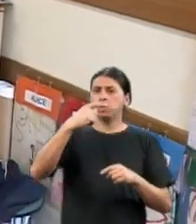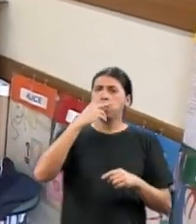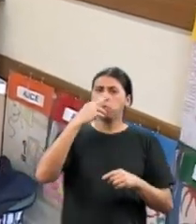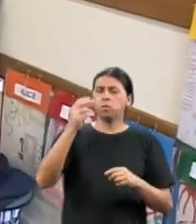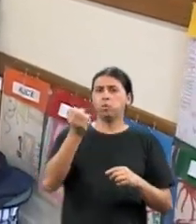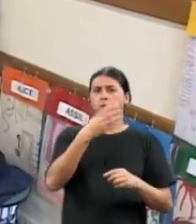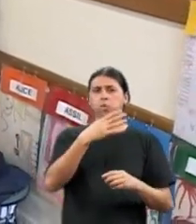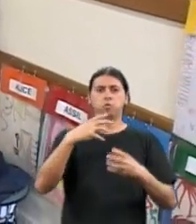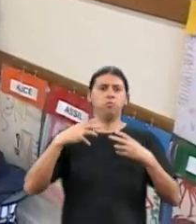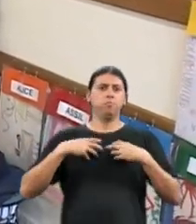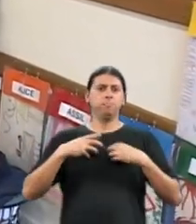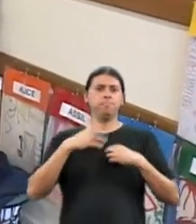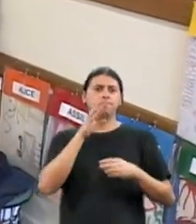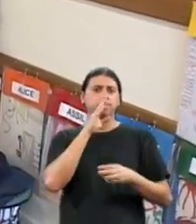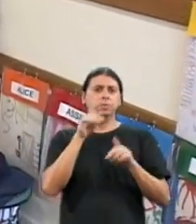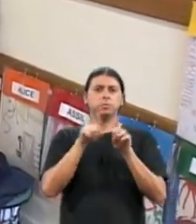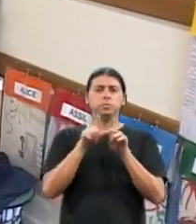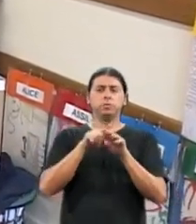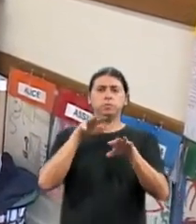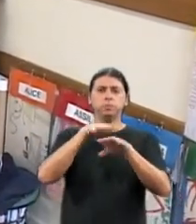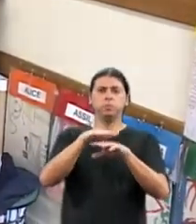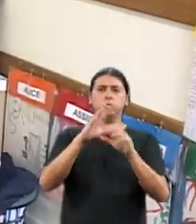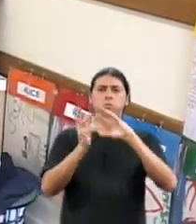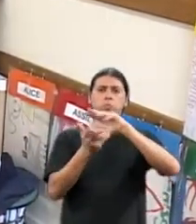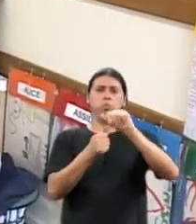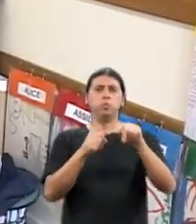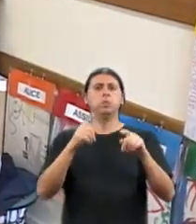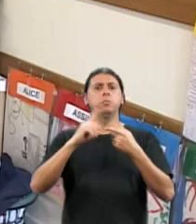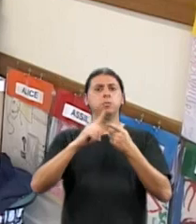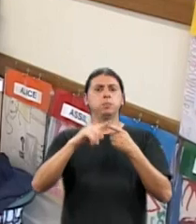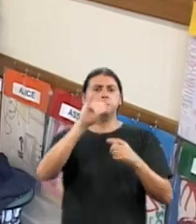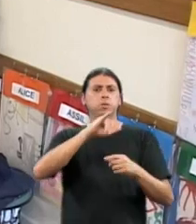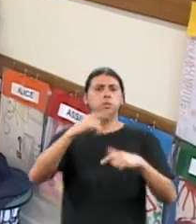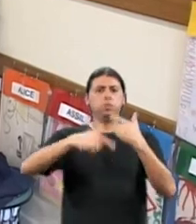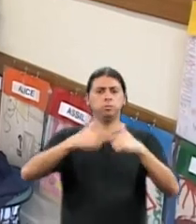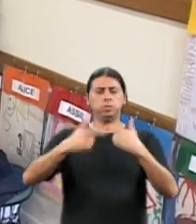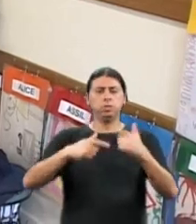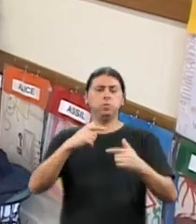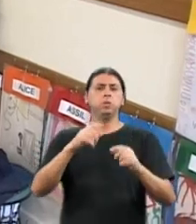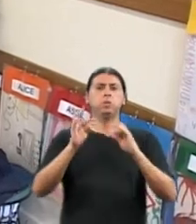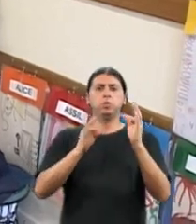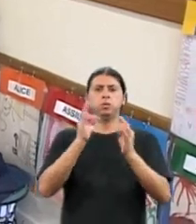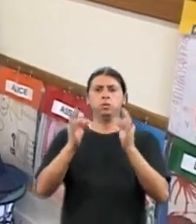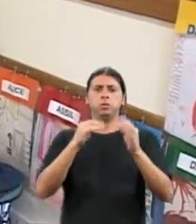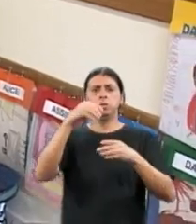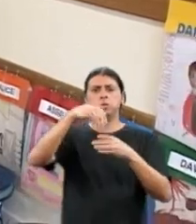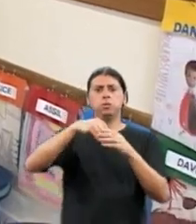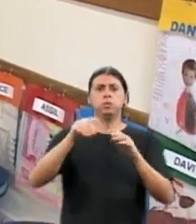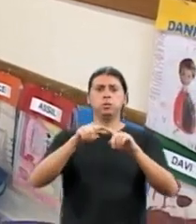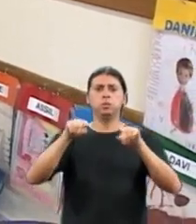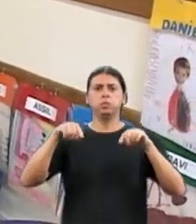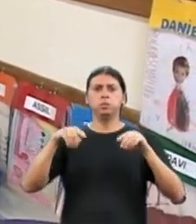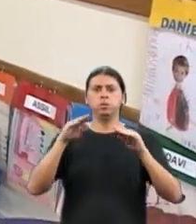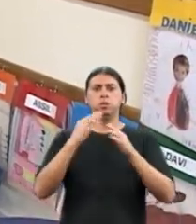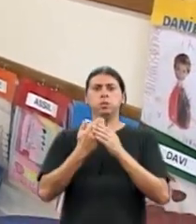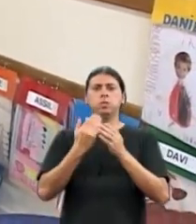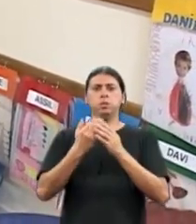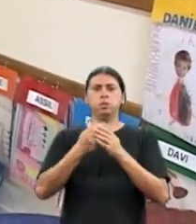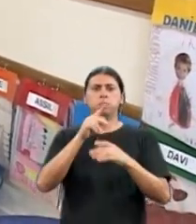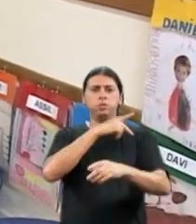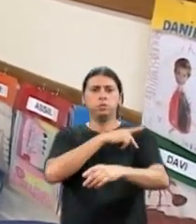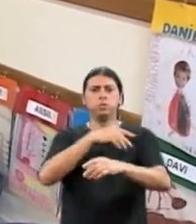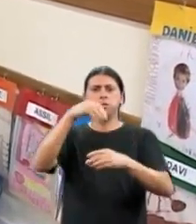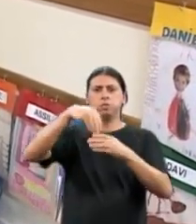nova forma de conhecer e intervir no mundo. Por isso a importância do trabalho das tecnologias dentro da, como ferramenta pedagógica